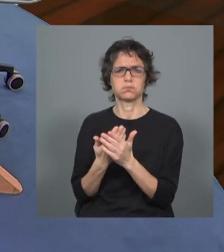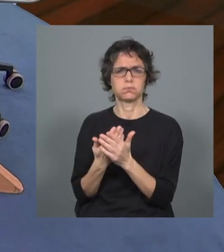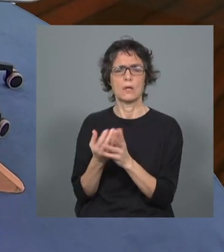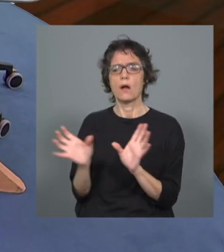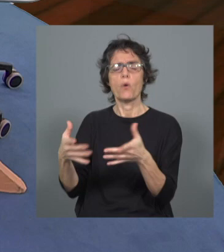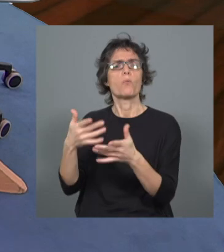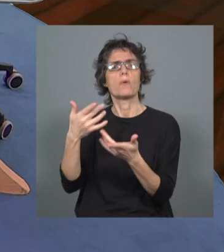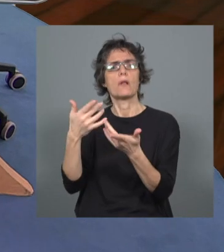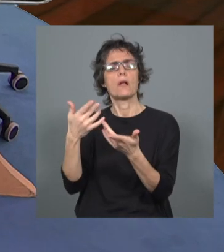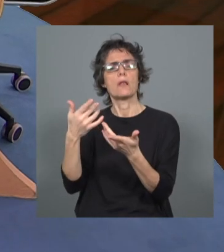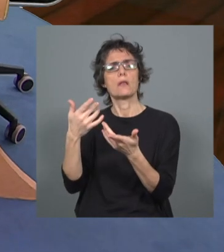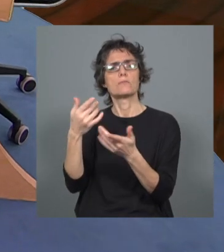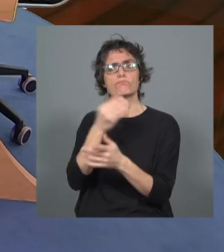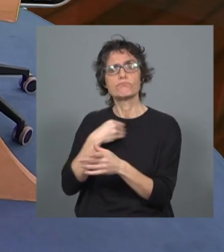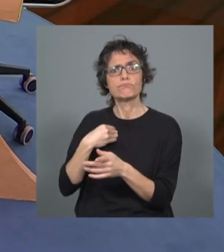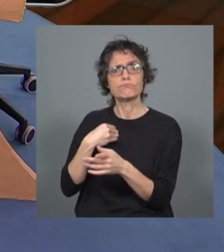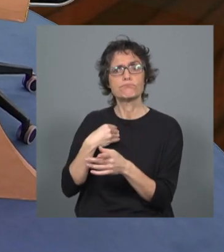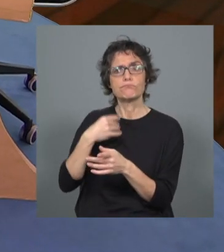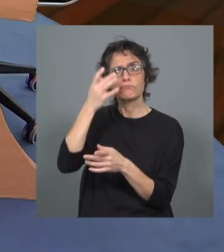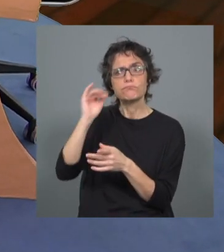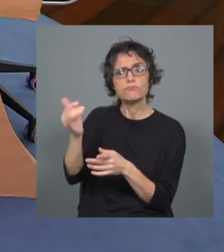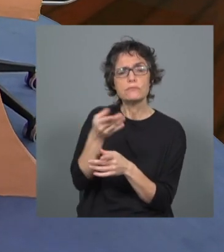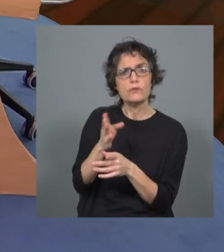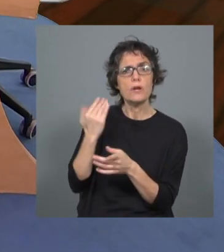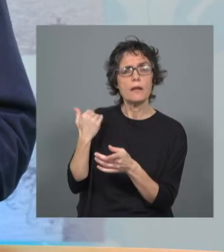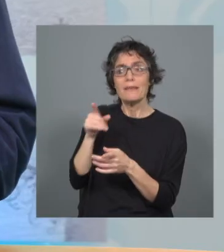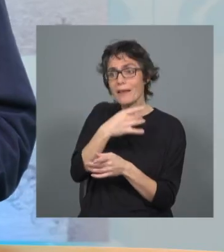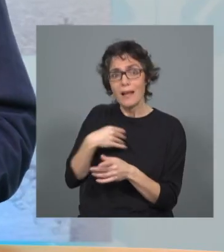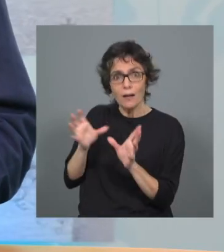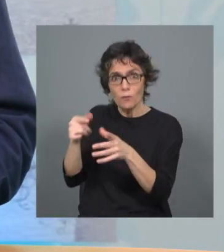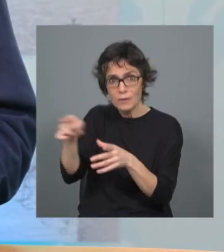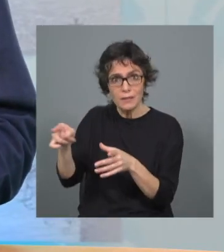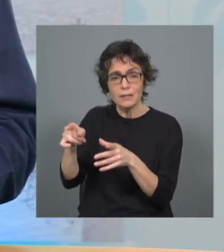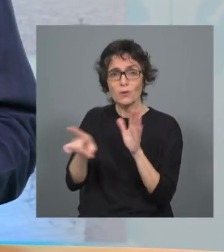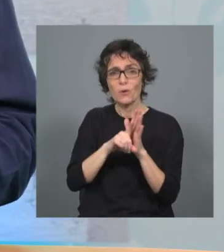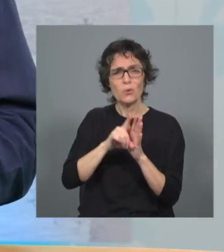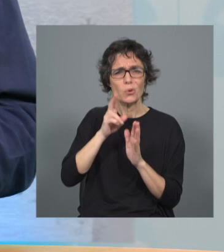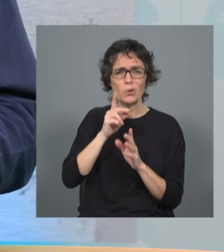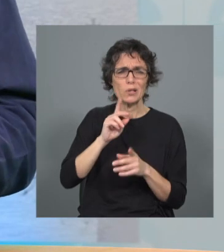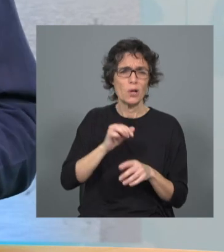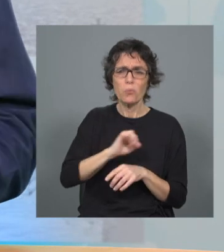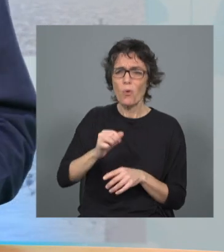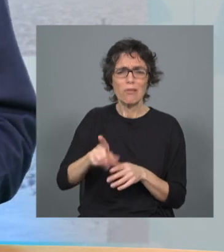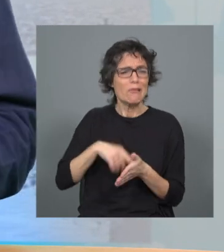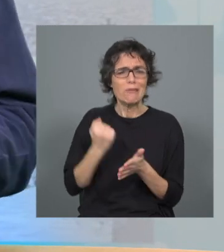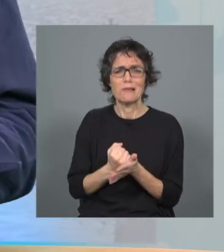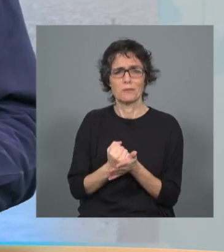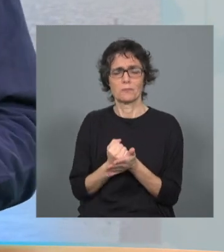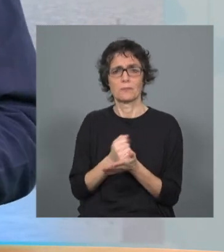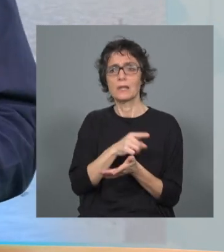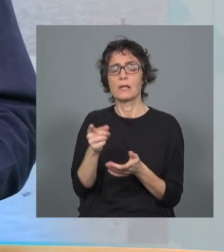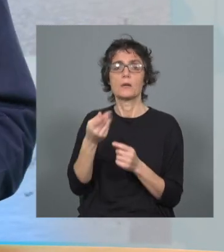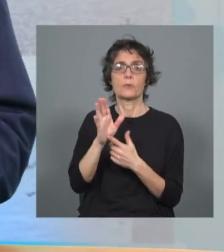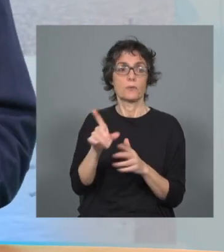foi chamada, foi ouvida várias vezes e sempre se opôs a esta lei. Esta lei prevê que haja depois uma comissão que acompanha e que tenha um representante